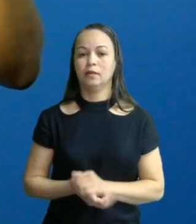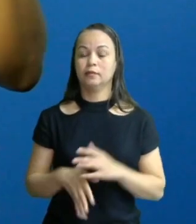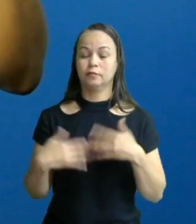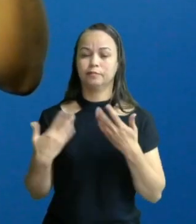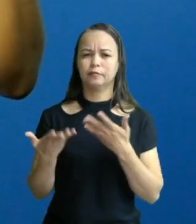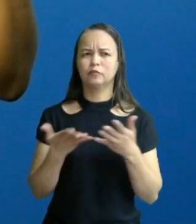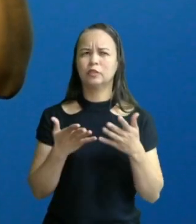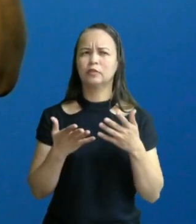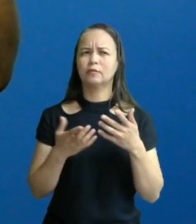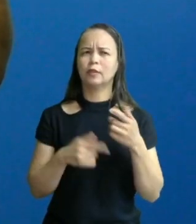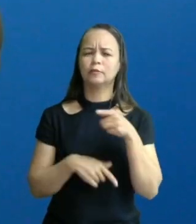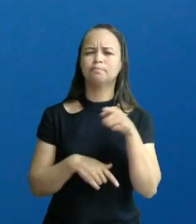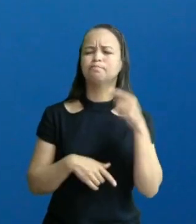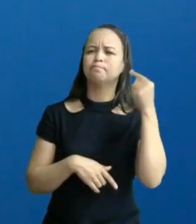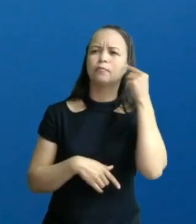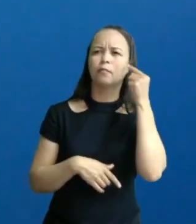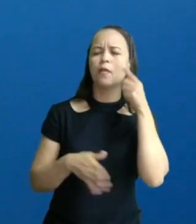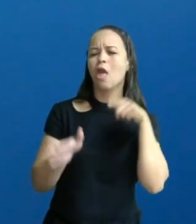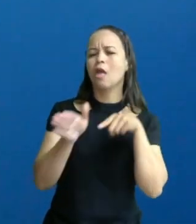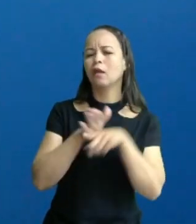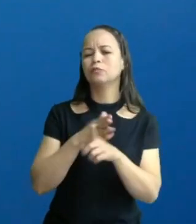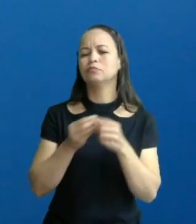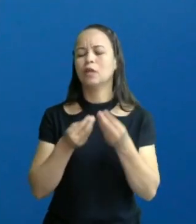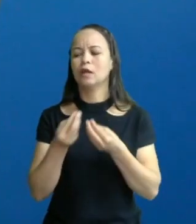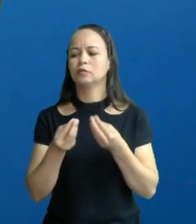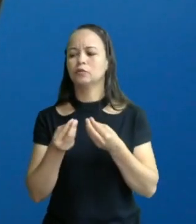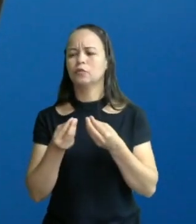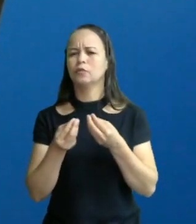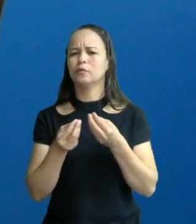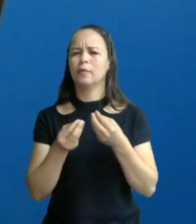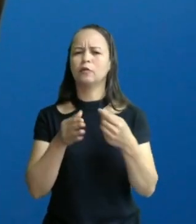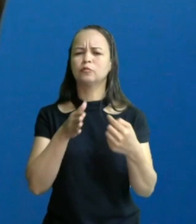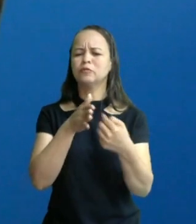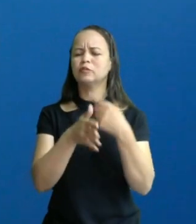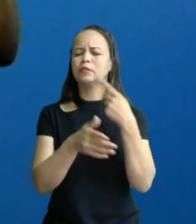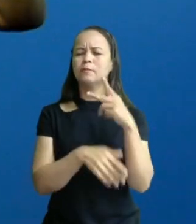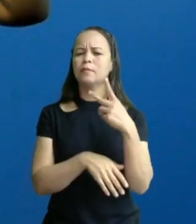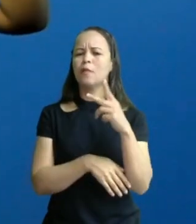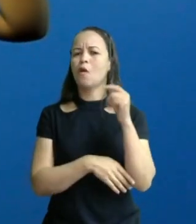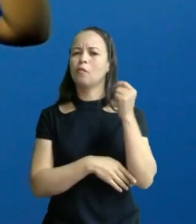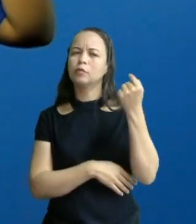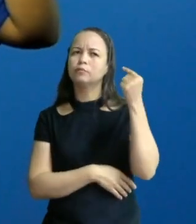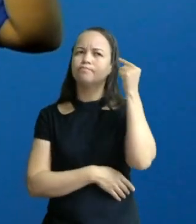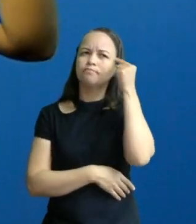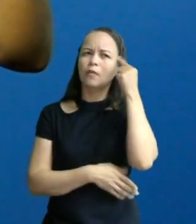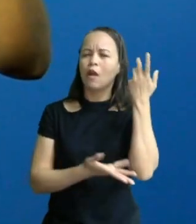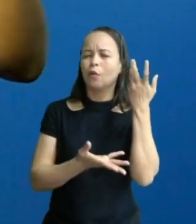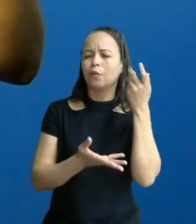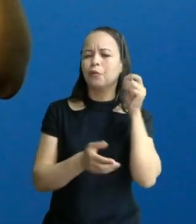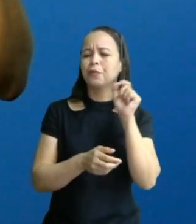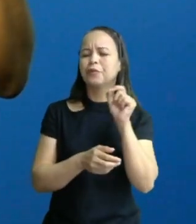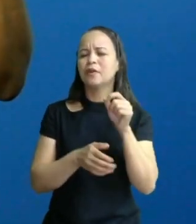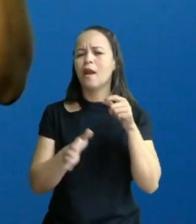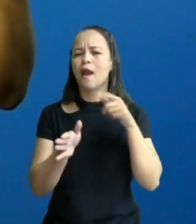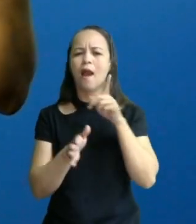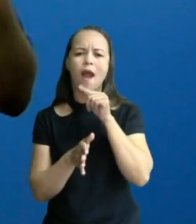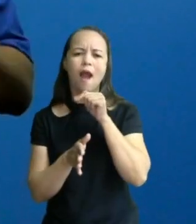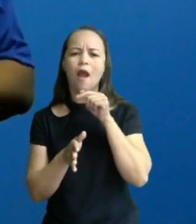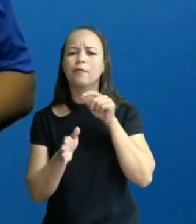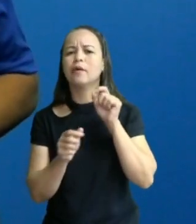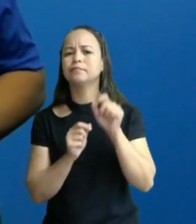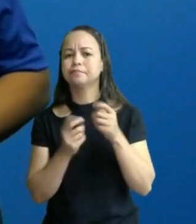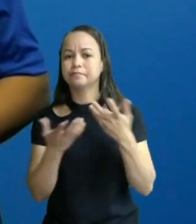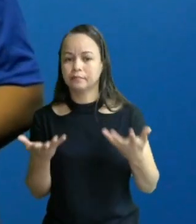deve estar aí se perguntando, né? Pergunte para você mesmo, o que é água? Né? Aí algumas pessoas que eu